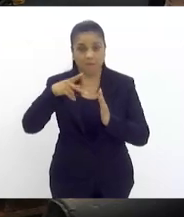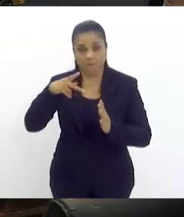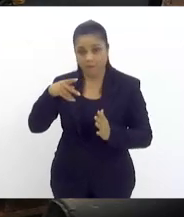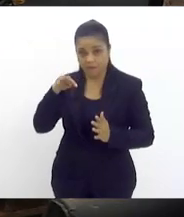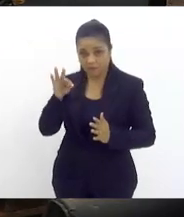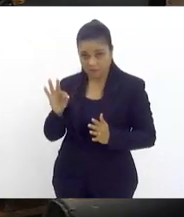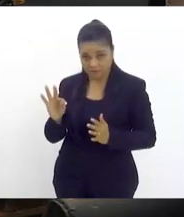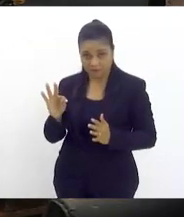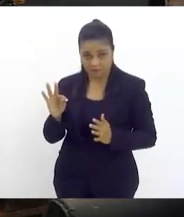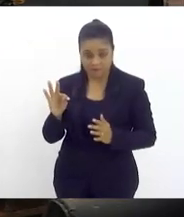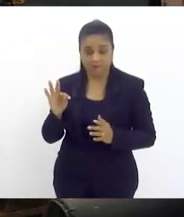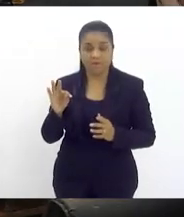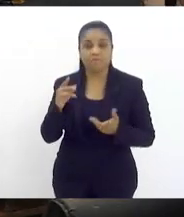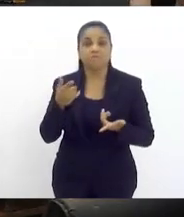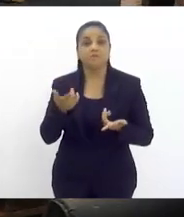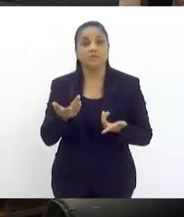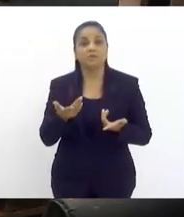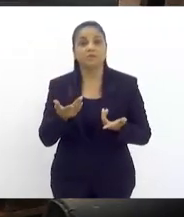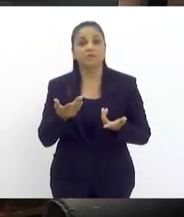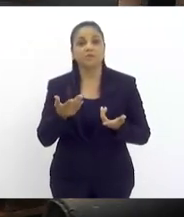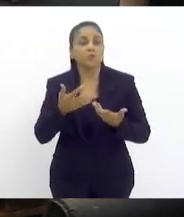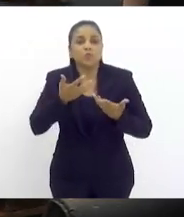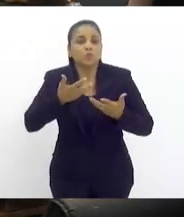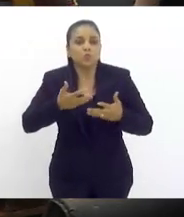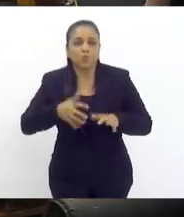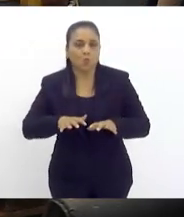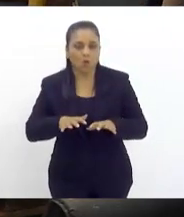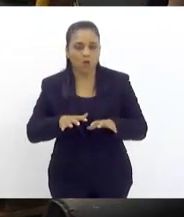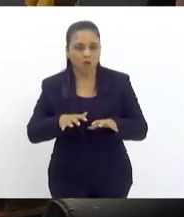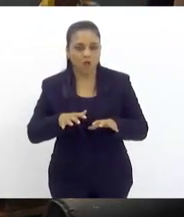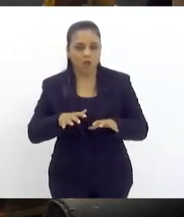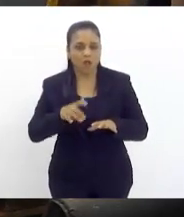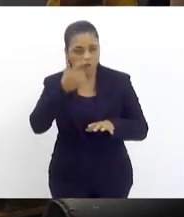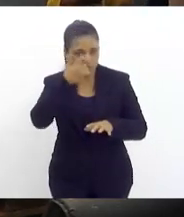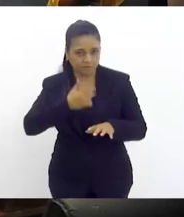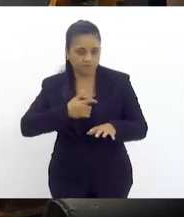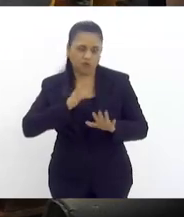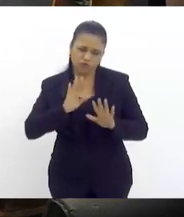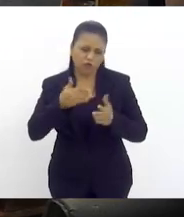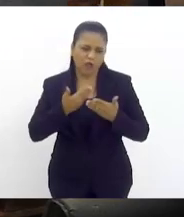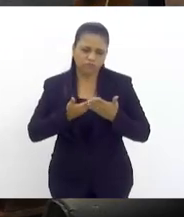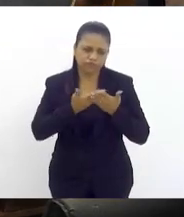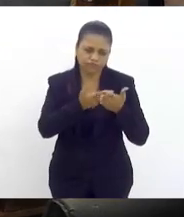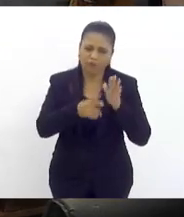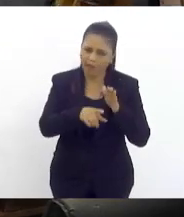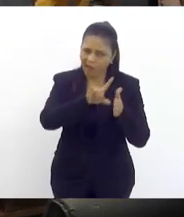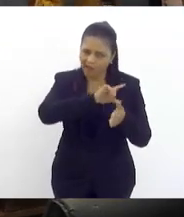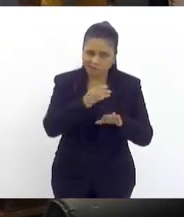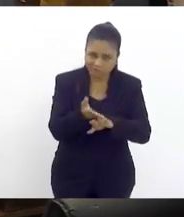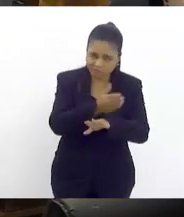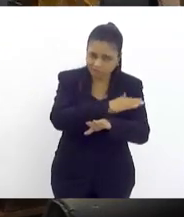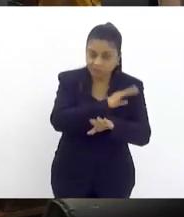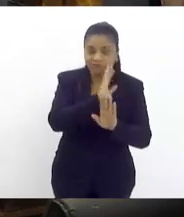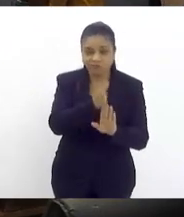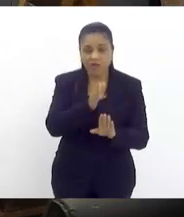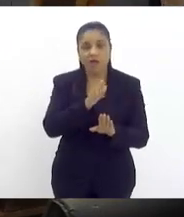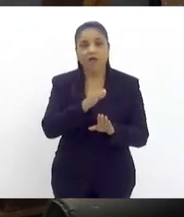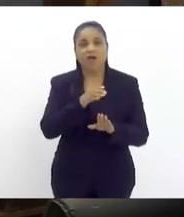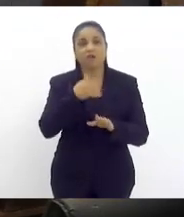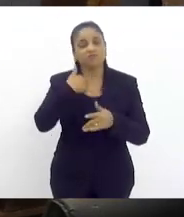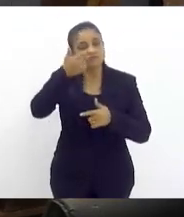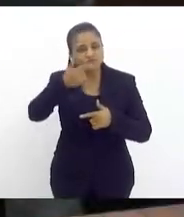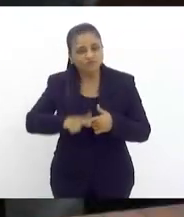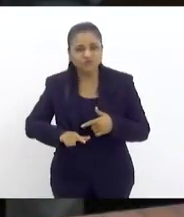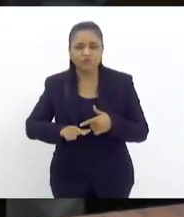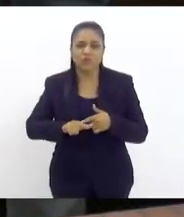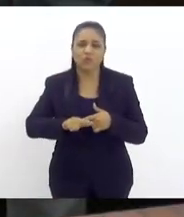das Trabalhadoras, eu não quero, porque já fiz isso, de novo me